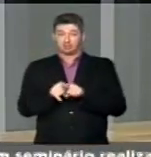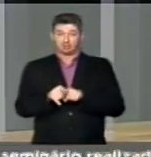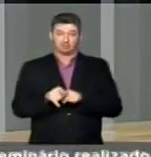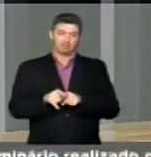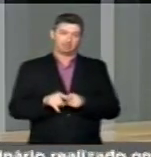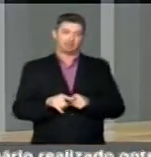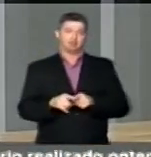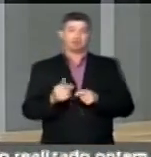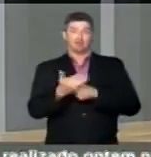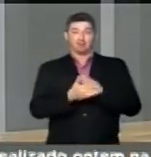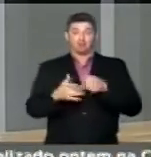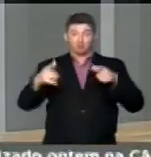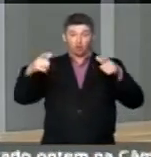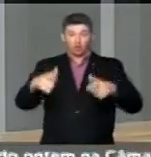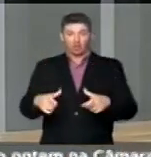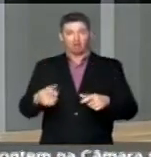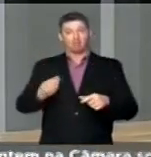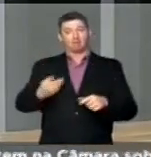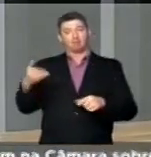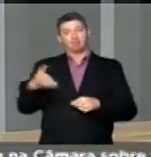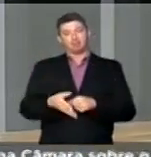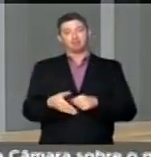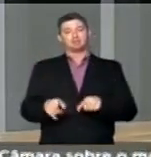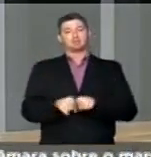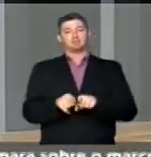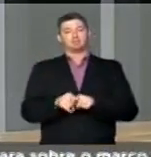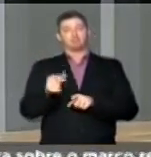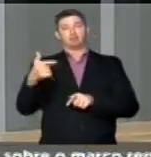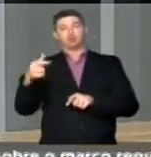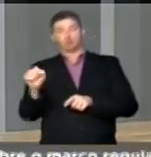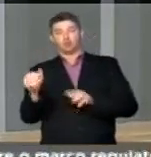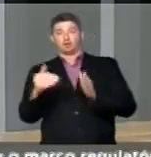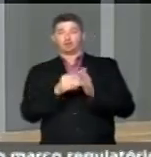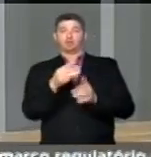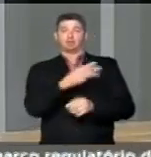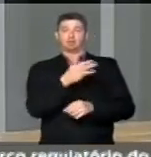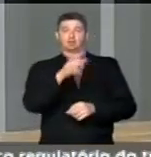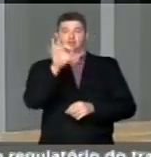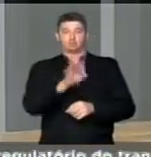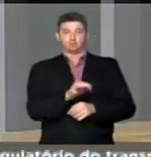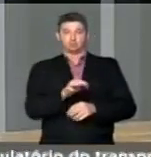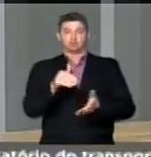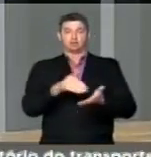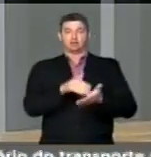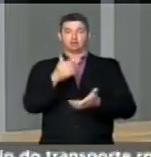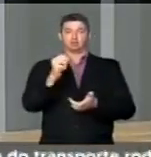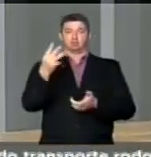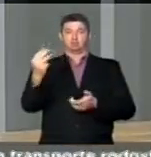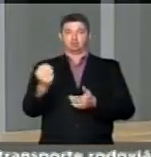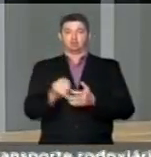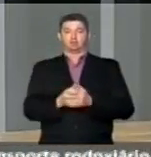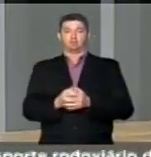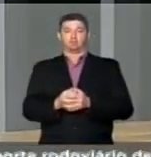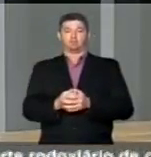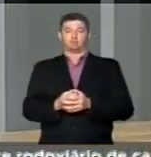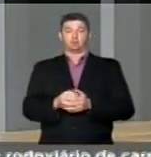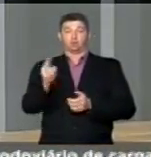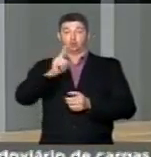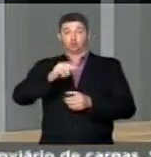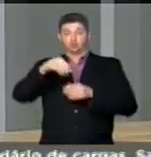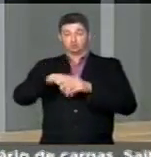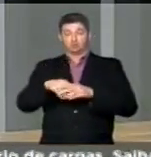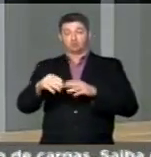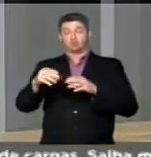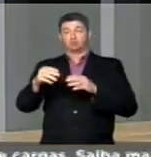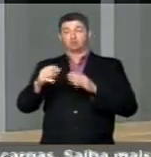local de energia, para uma participação de 28% a 33% até 2030. Expandir o uso doméstico de fontes